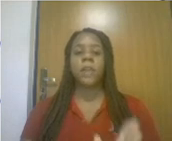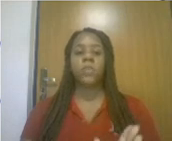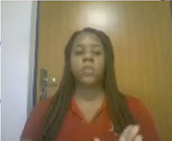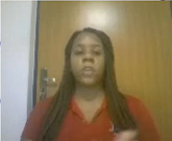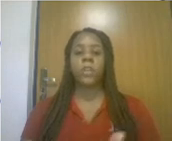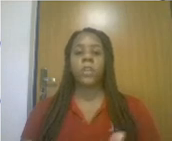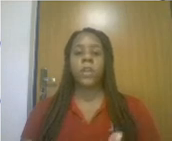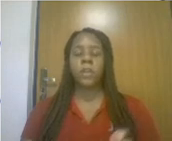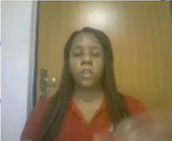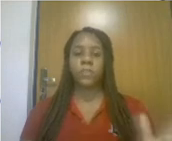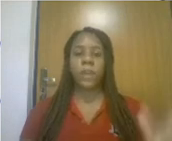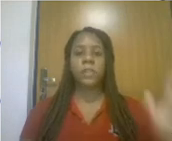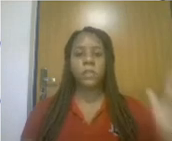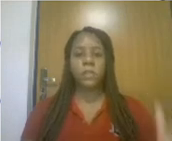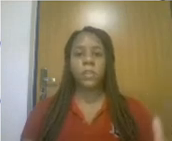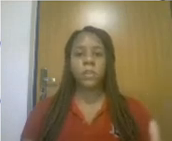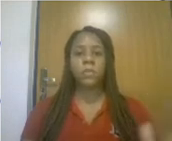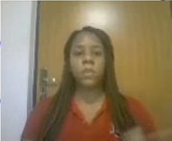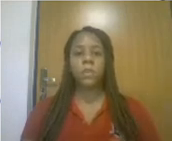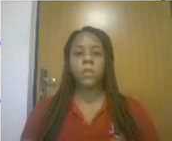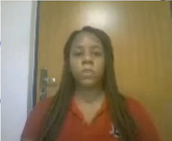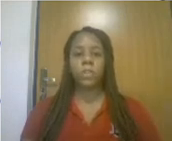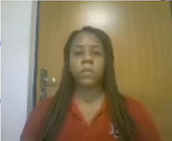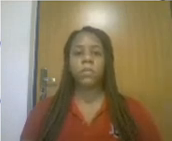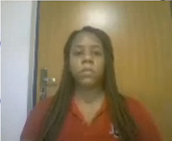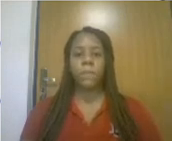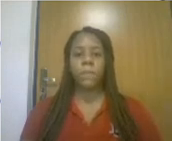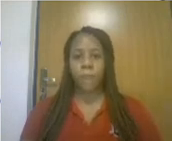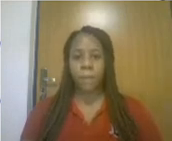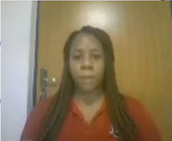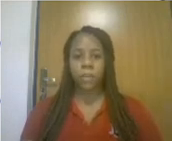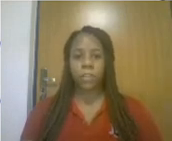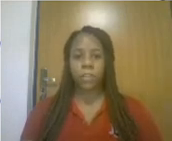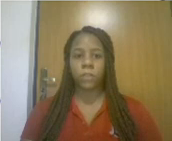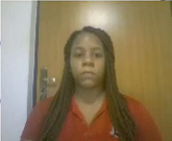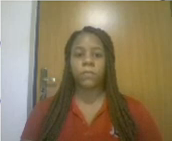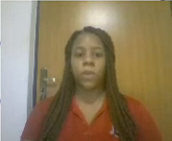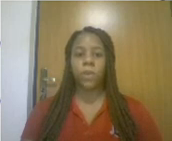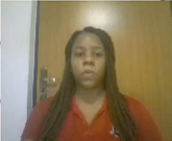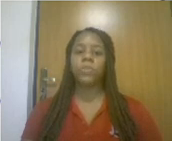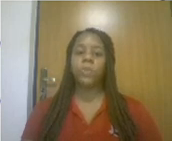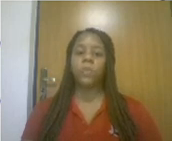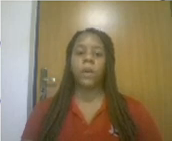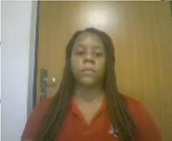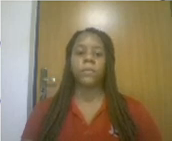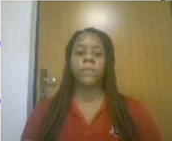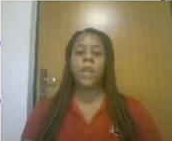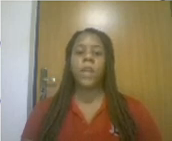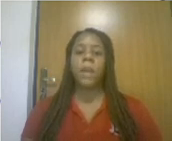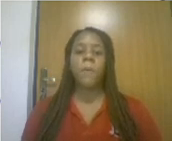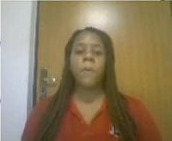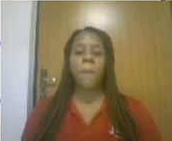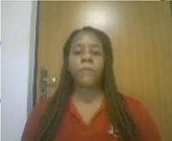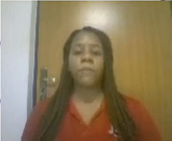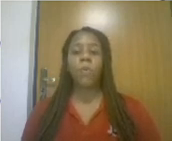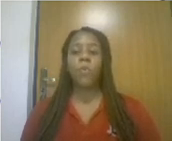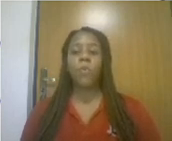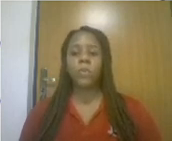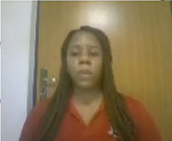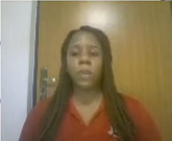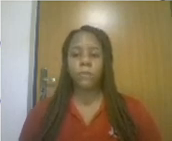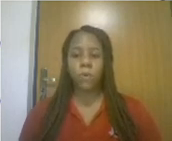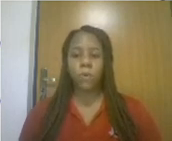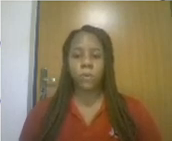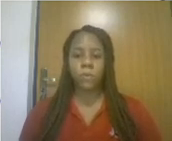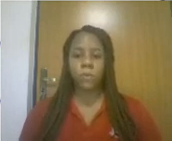e as outras frases eu sigo encostando na margem. Então, continuando. Meu pai ficou